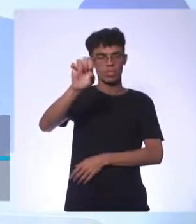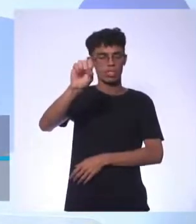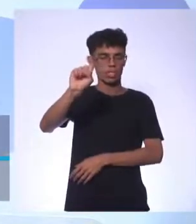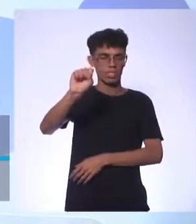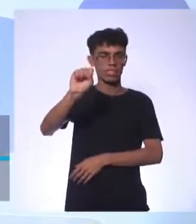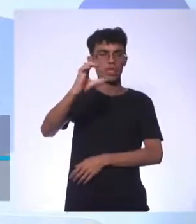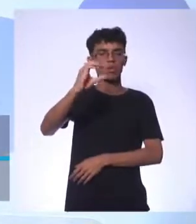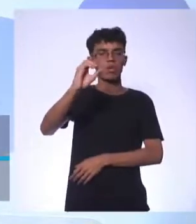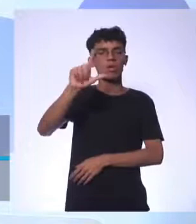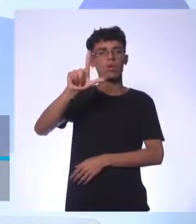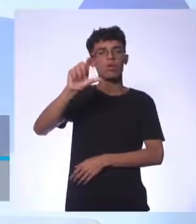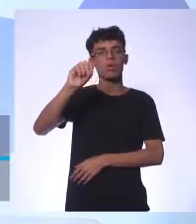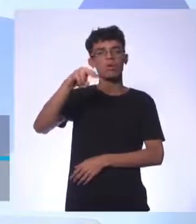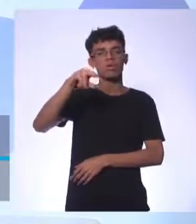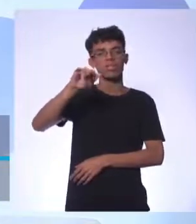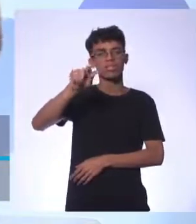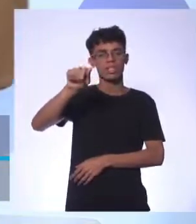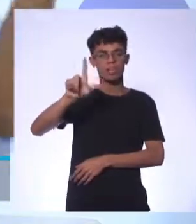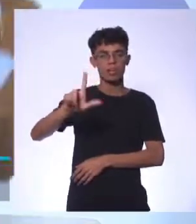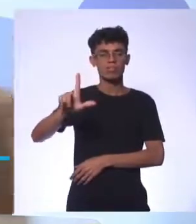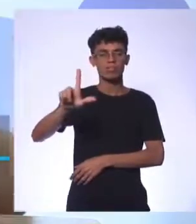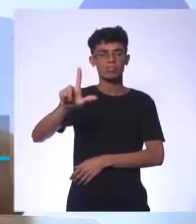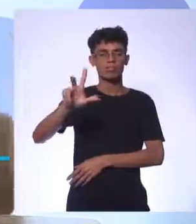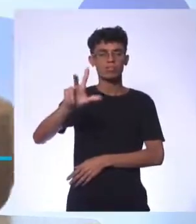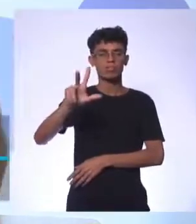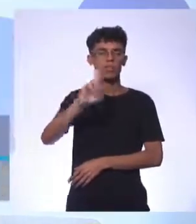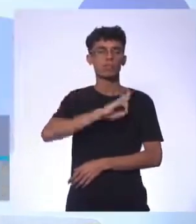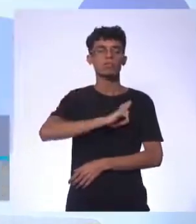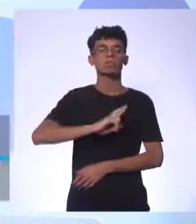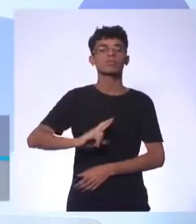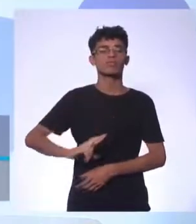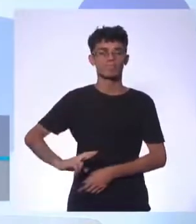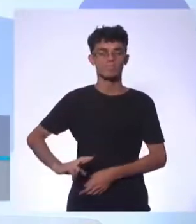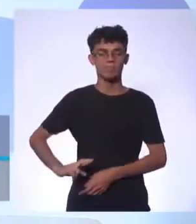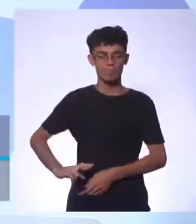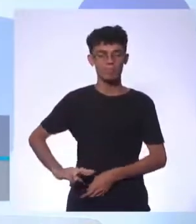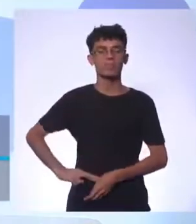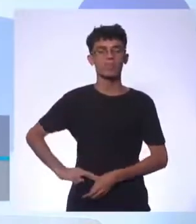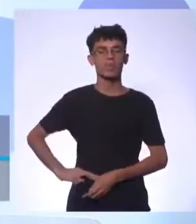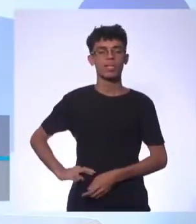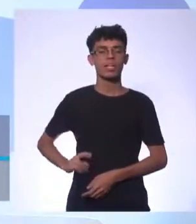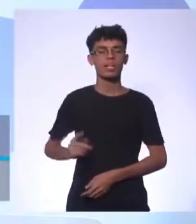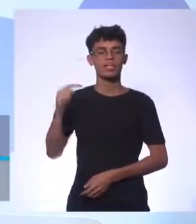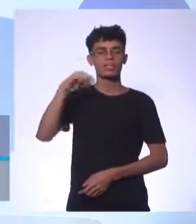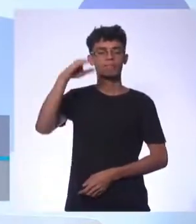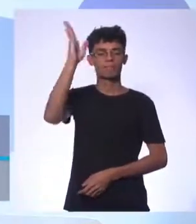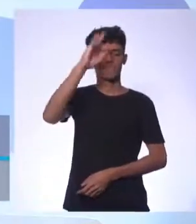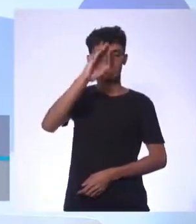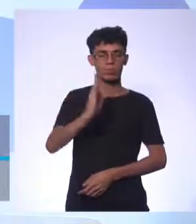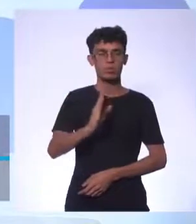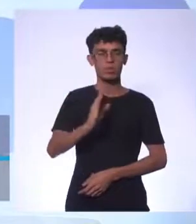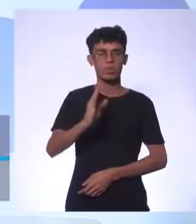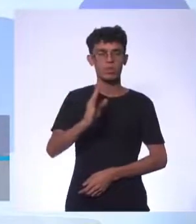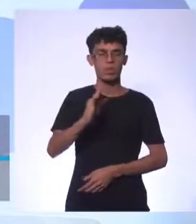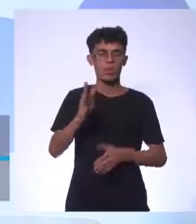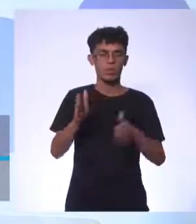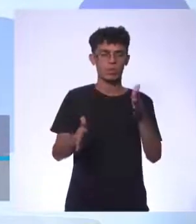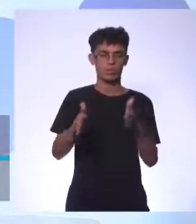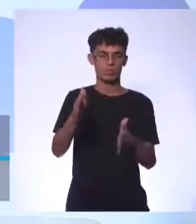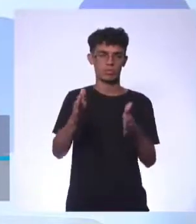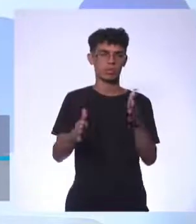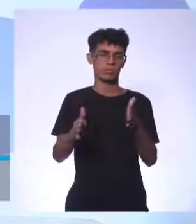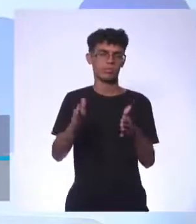a emergência, né, a força da República, ela está chegando no Brasil no mesmo momento em que